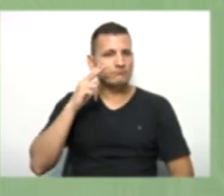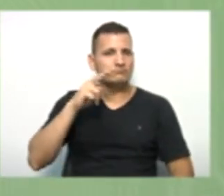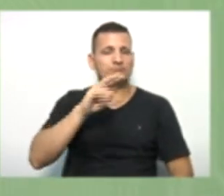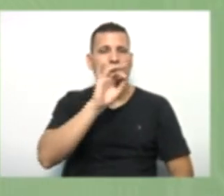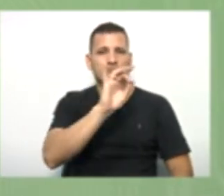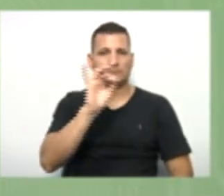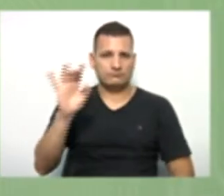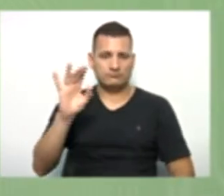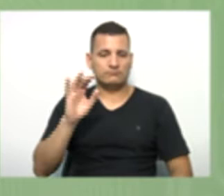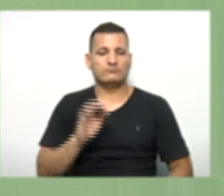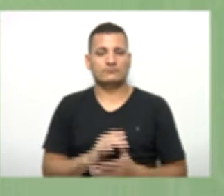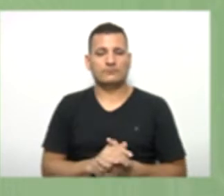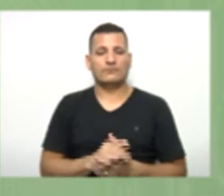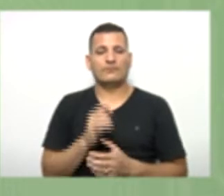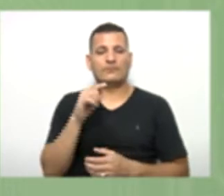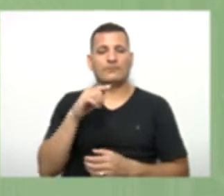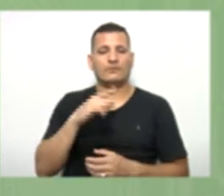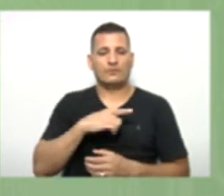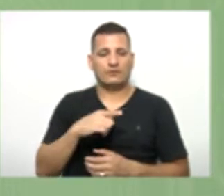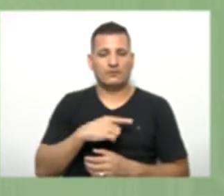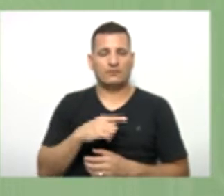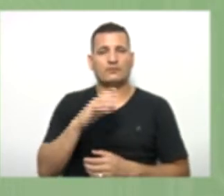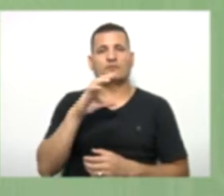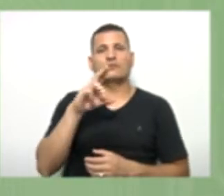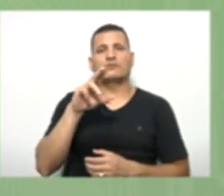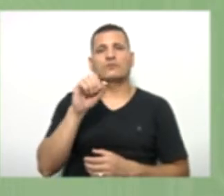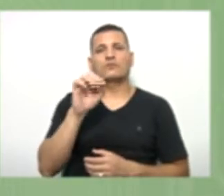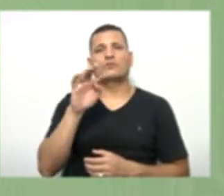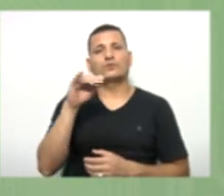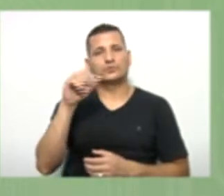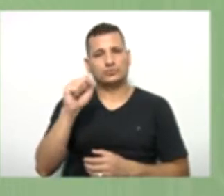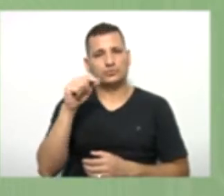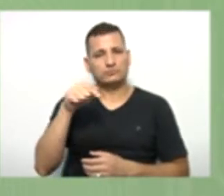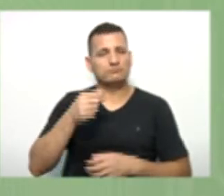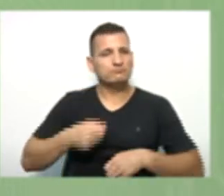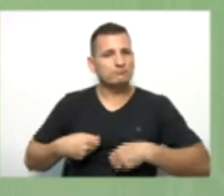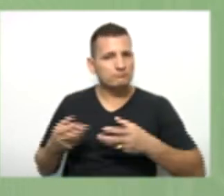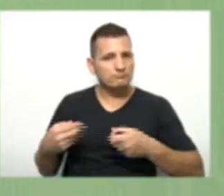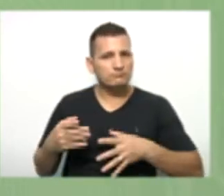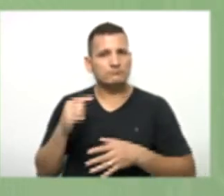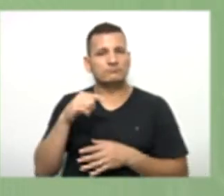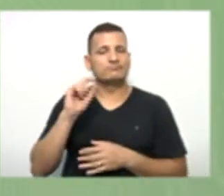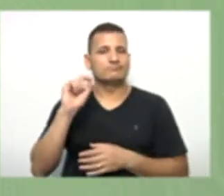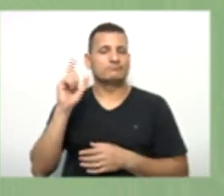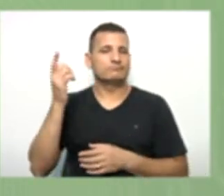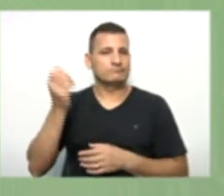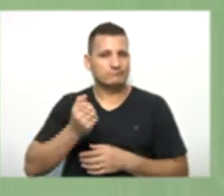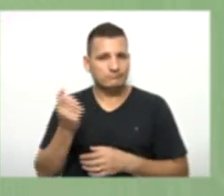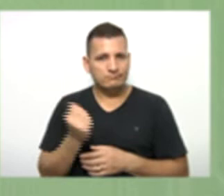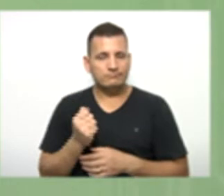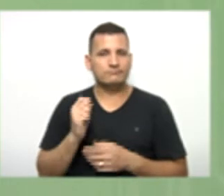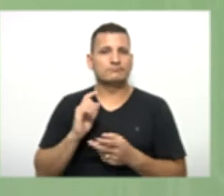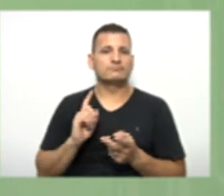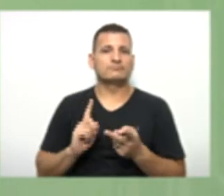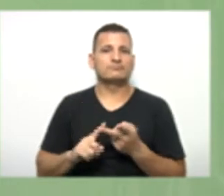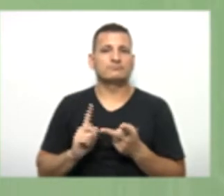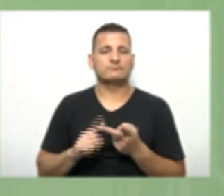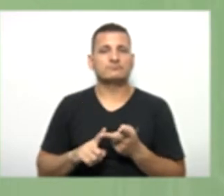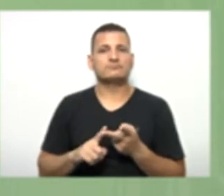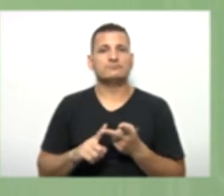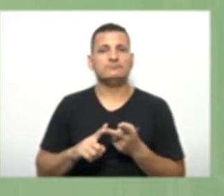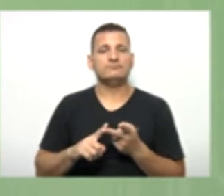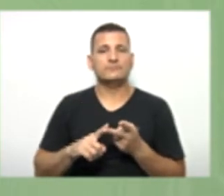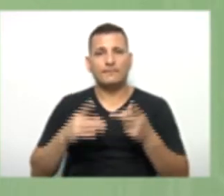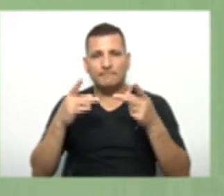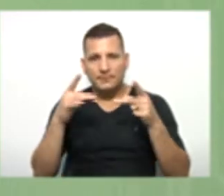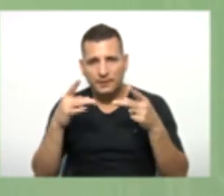deles. Aí nós temos os custos, que esses custos aqui entra o quê? O leite, entra as